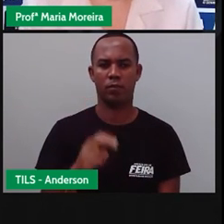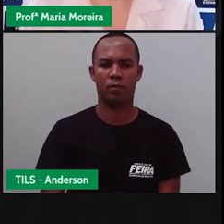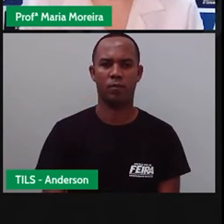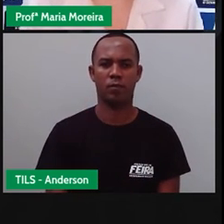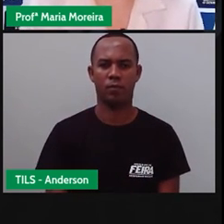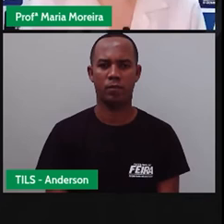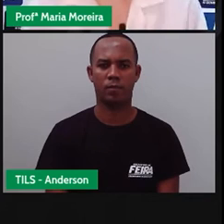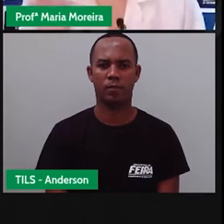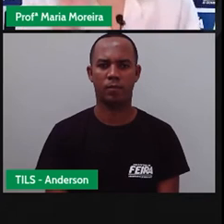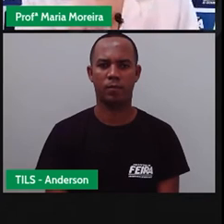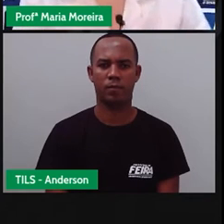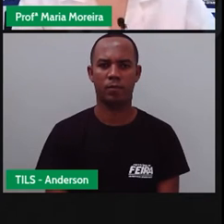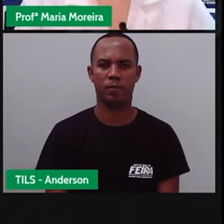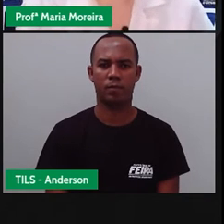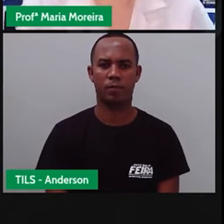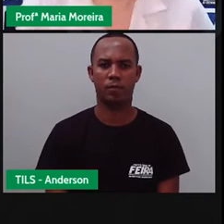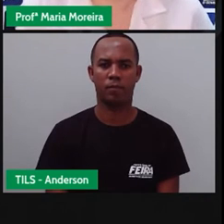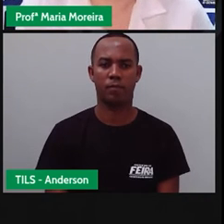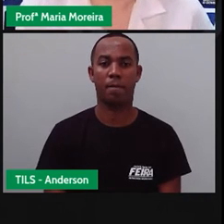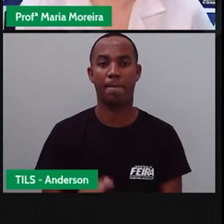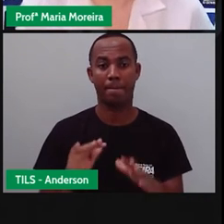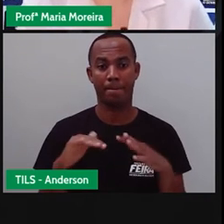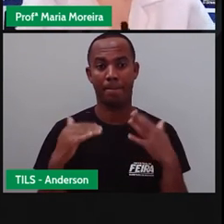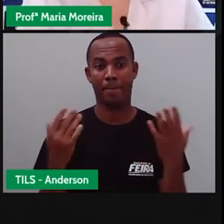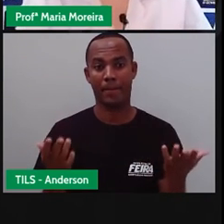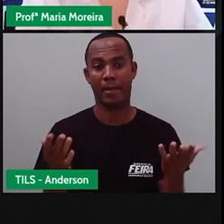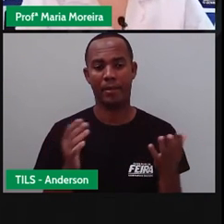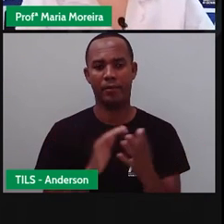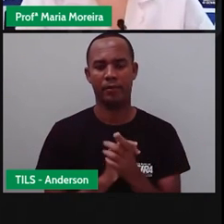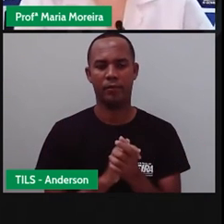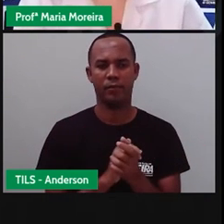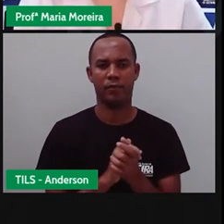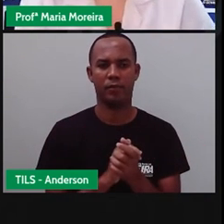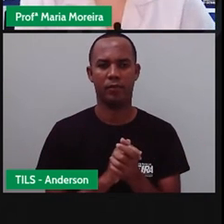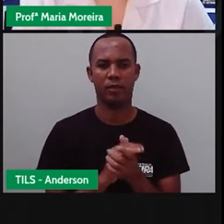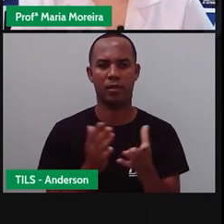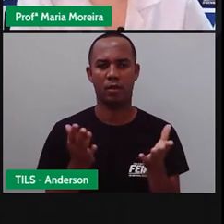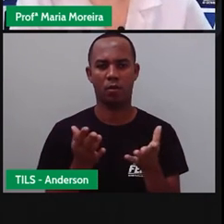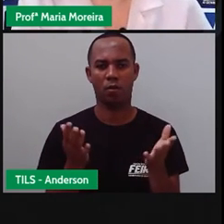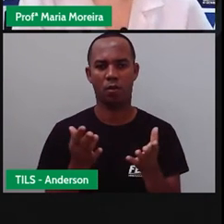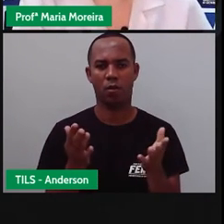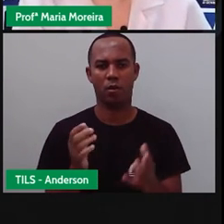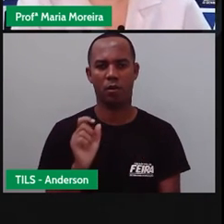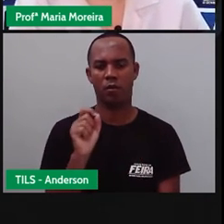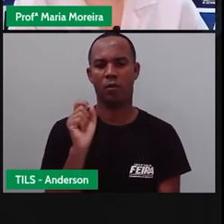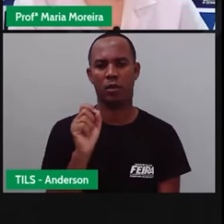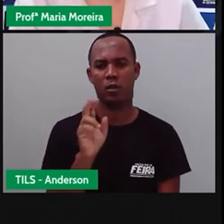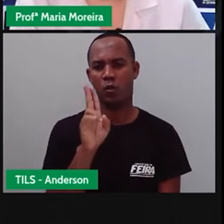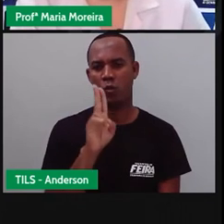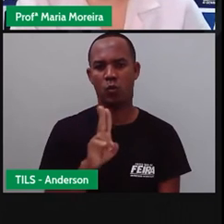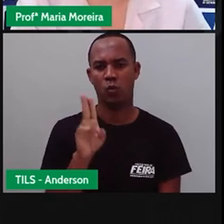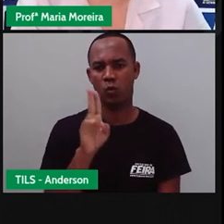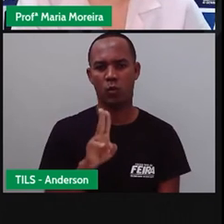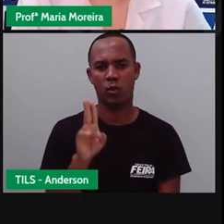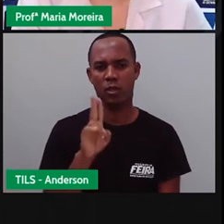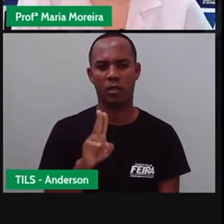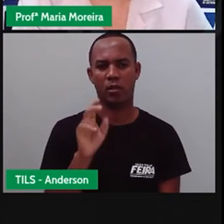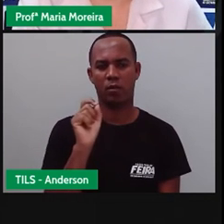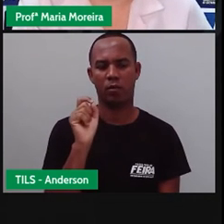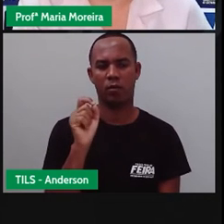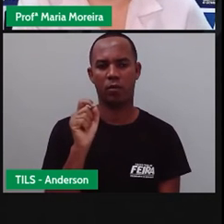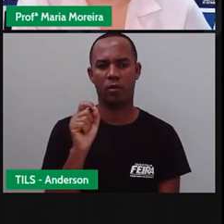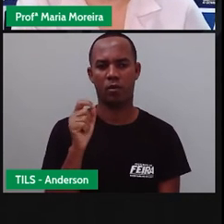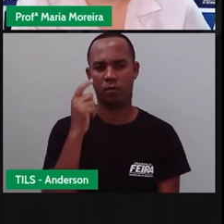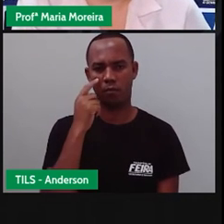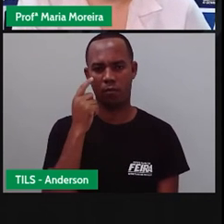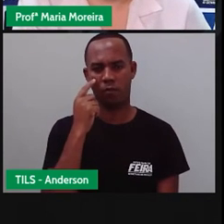305 mas né agora ela vai utilizar o quadro mágico né